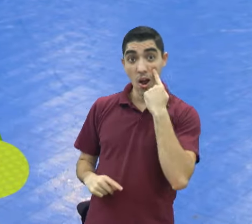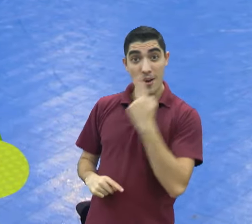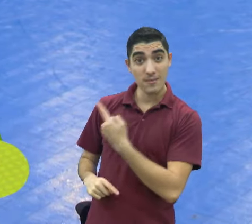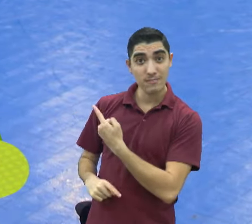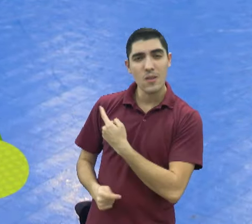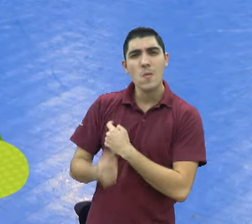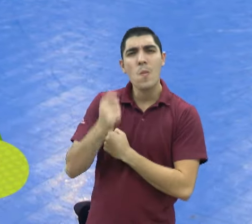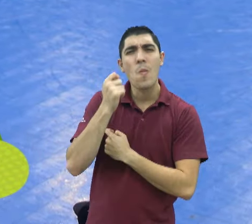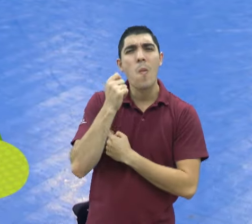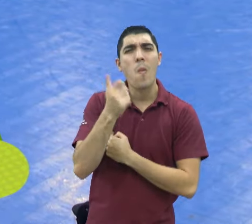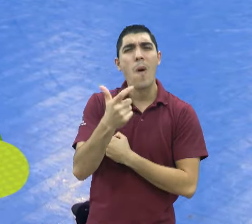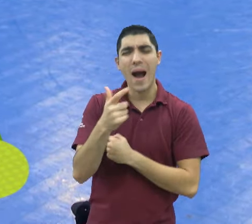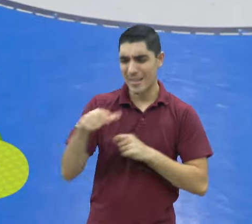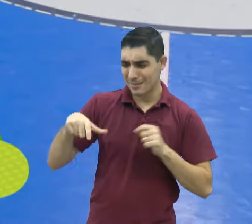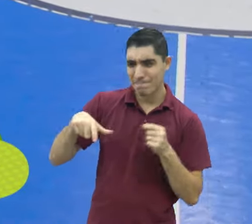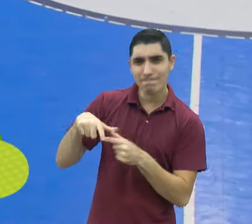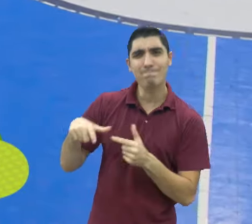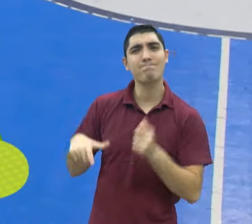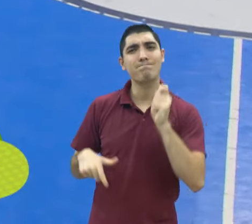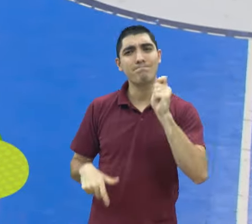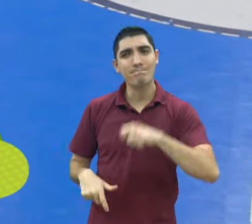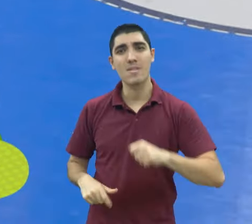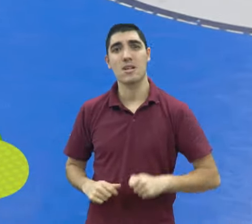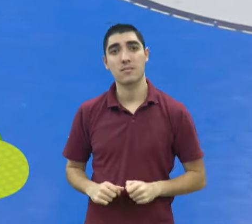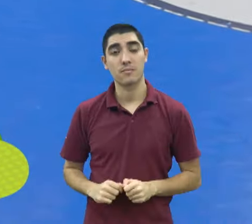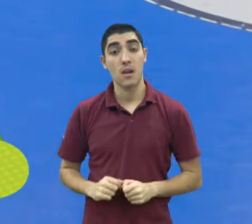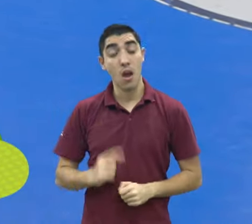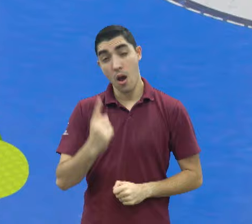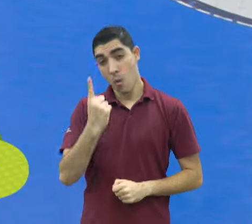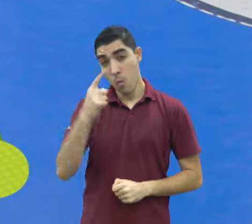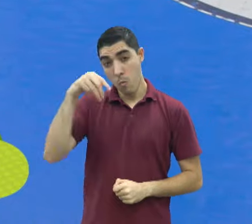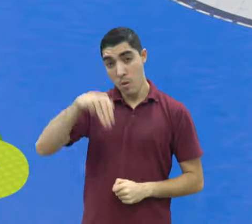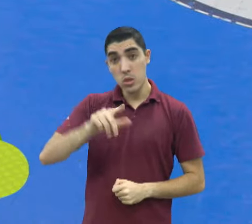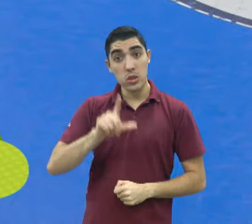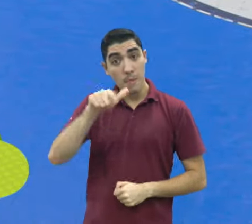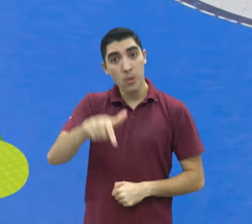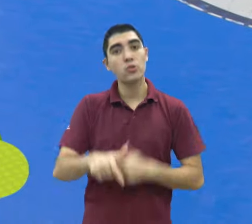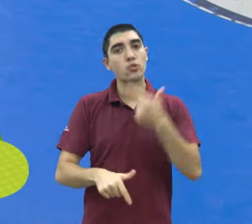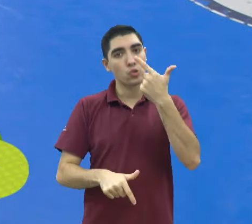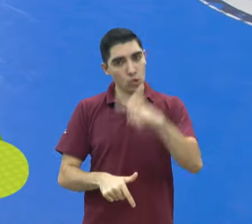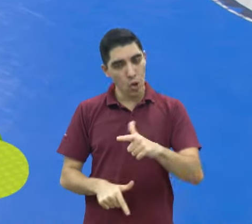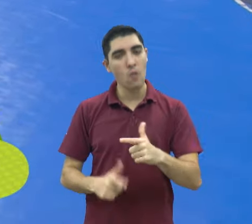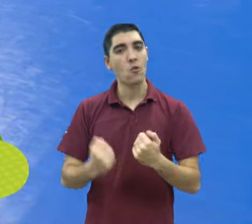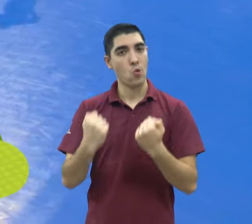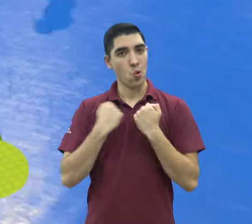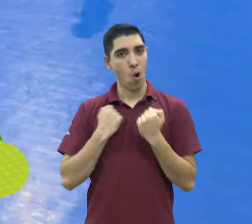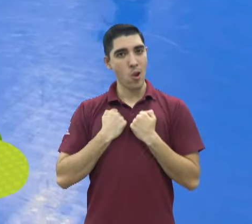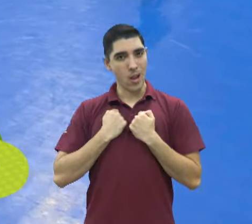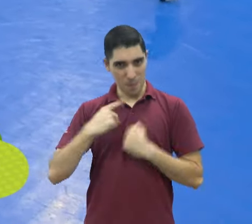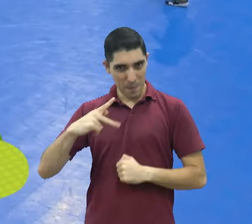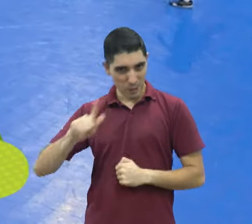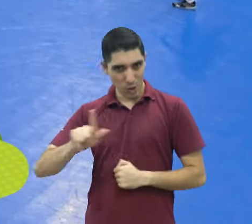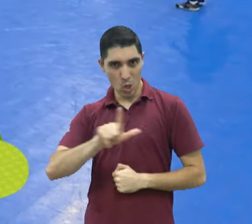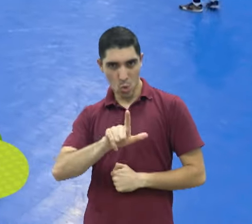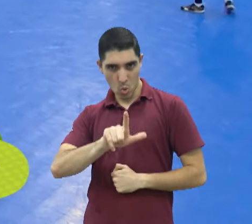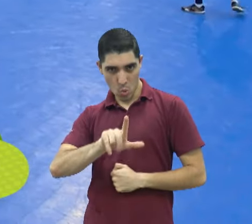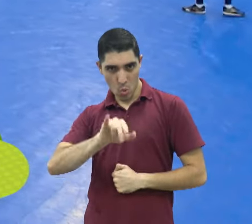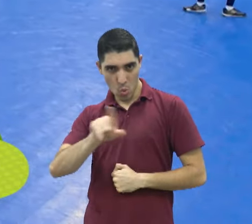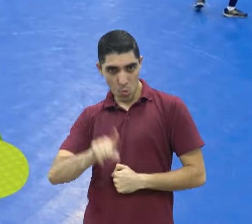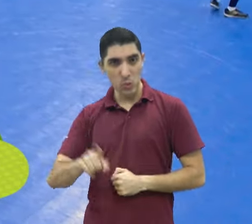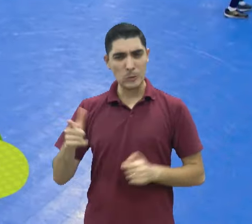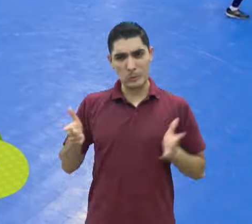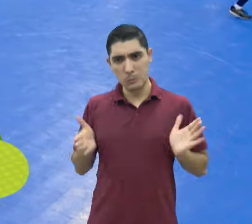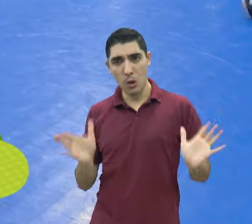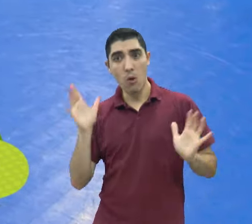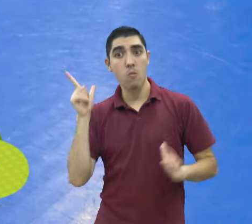a bola também não entra. 1 minuto depois, foi a vez do goleiro Luiz Guilherme fazer uma boa defesa e impedir